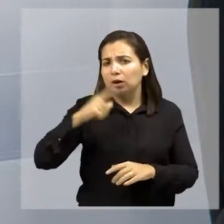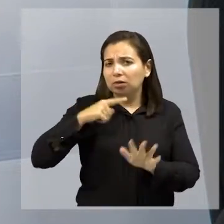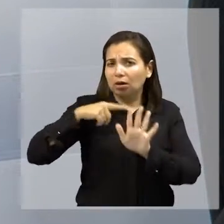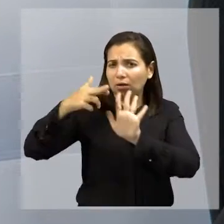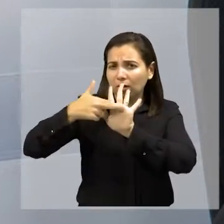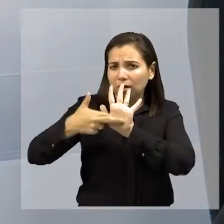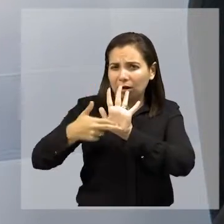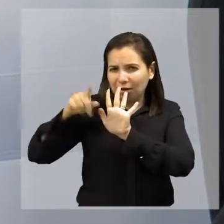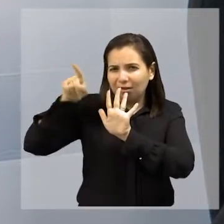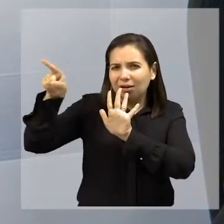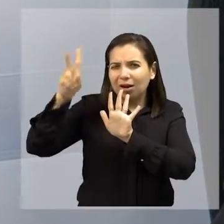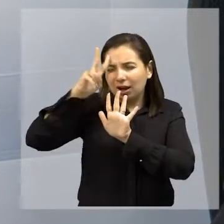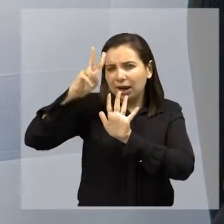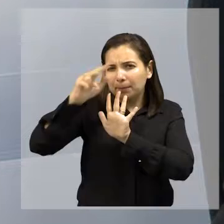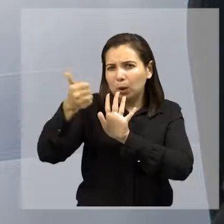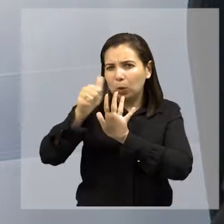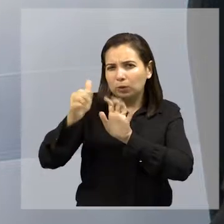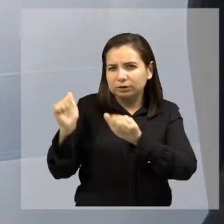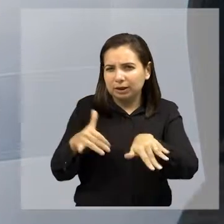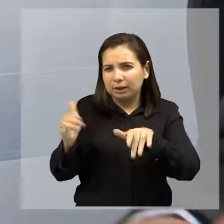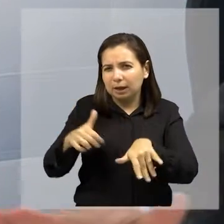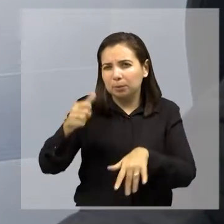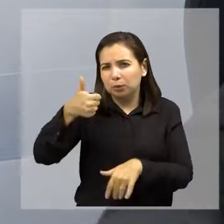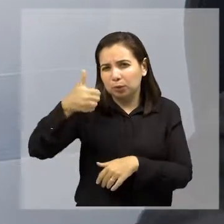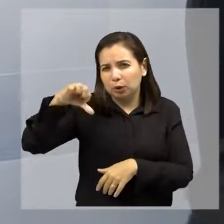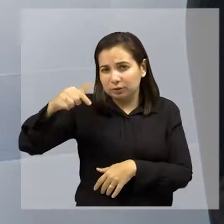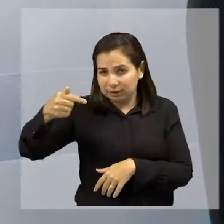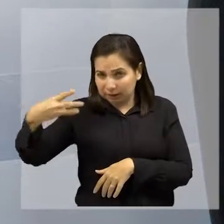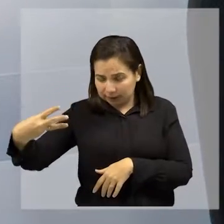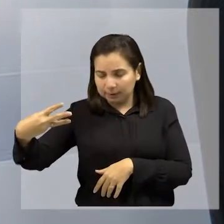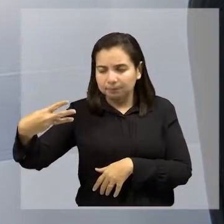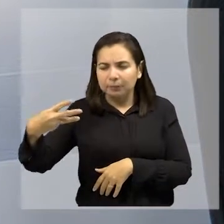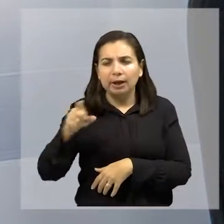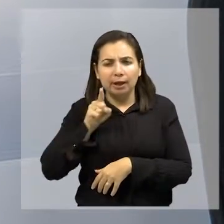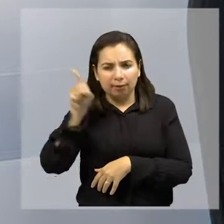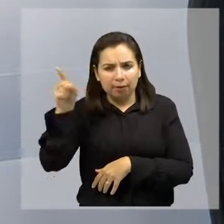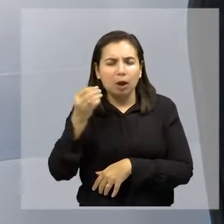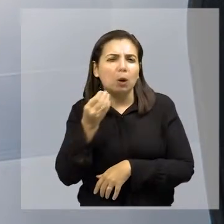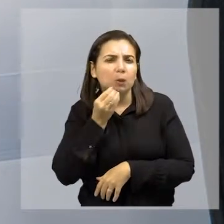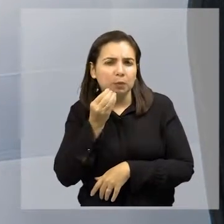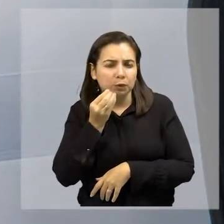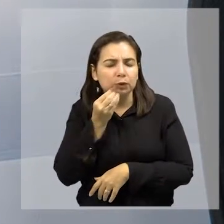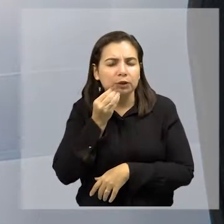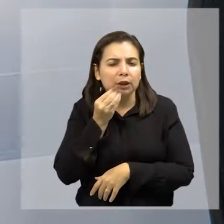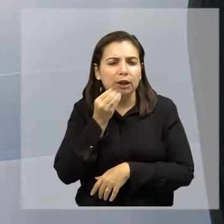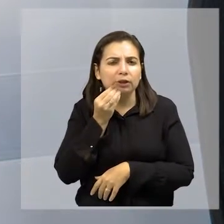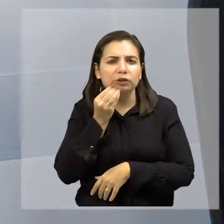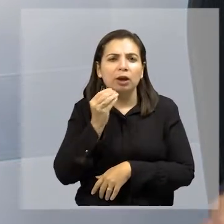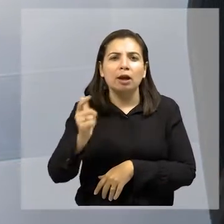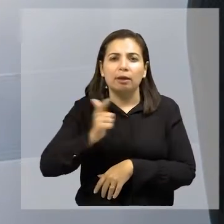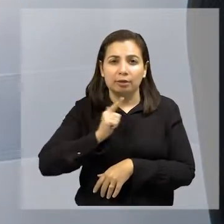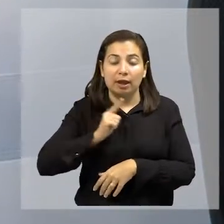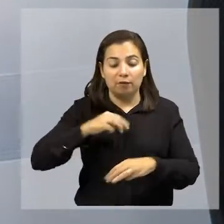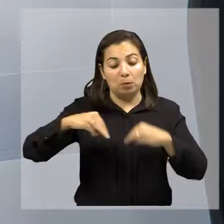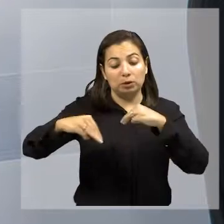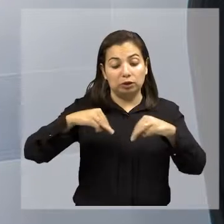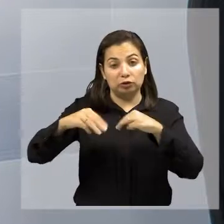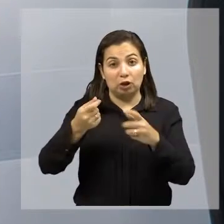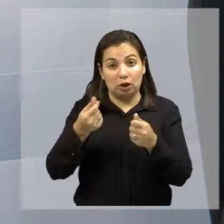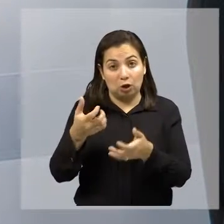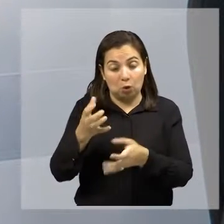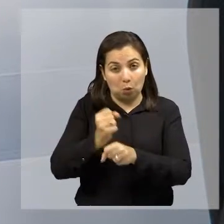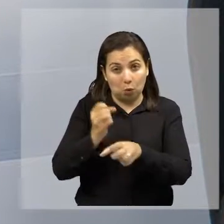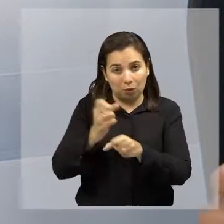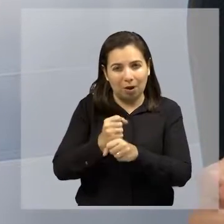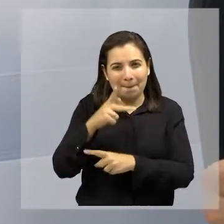estabeleceu com Pinochet, depois daquele 11 de setembro de 73. Naquela oportunidade, o super-ministro da Economia do Bolsonaro,